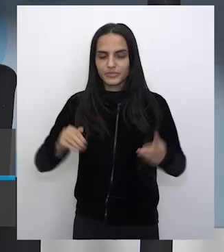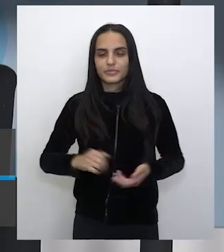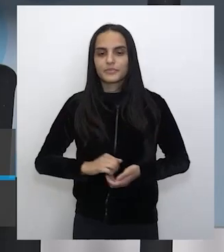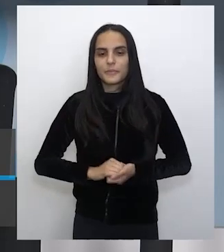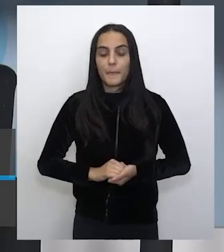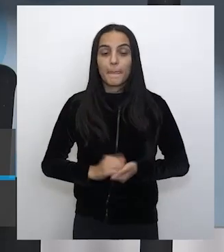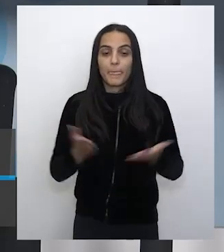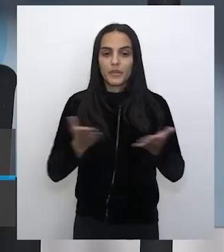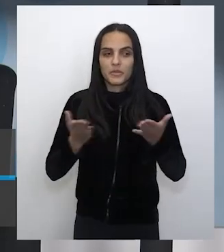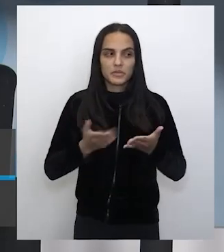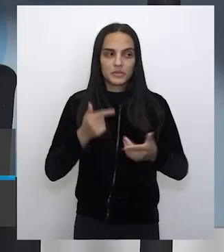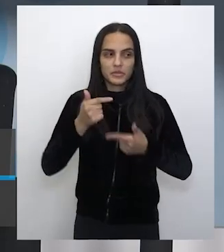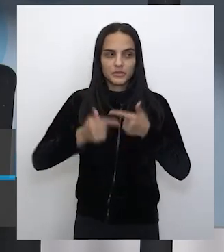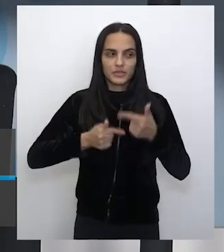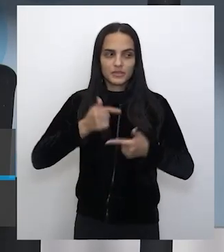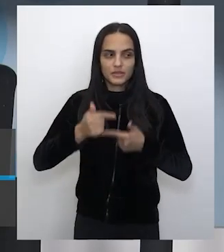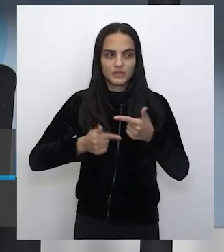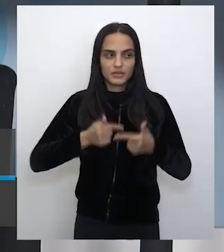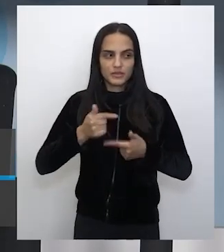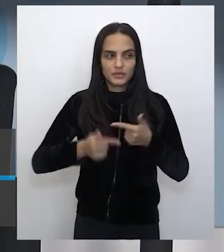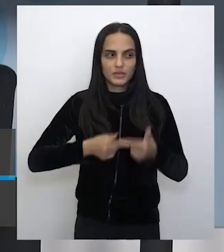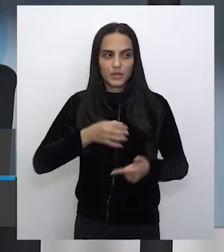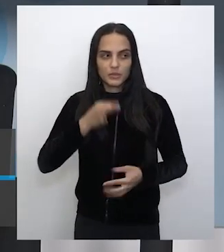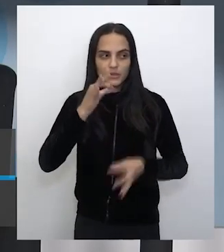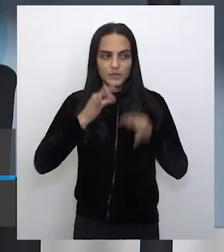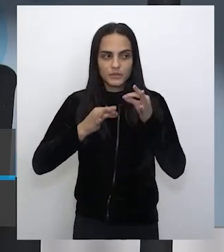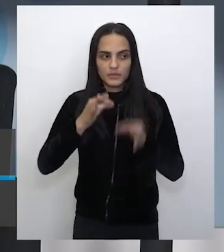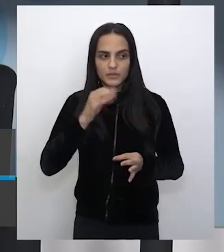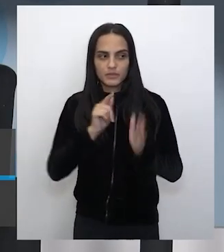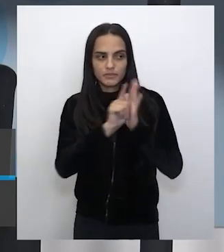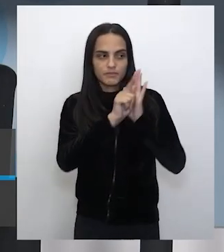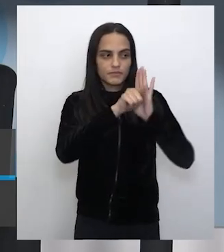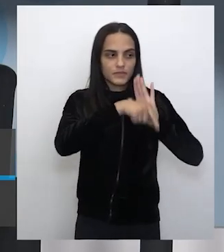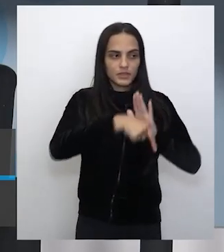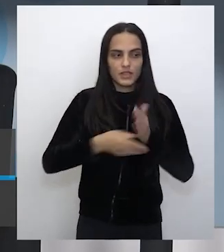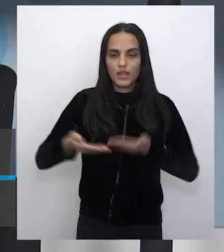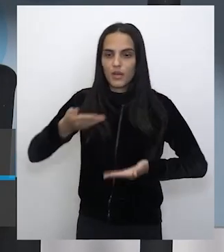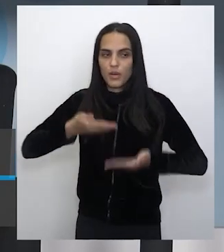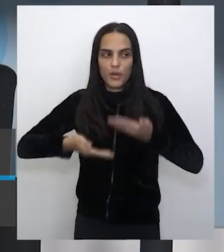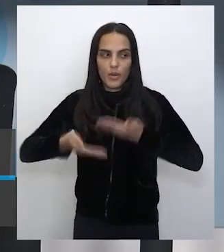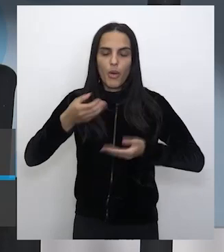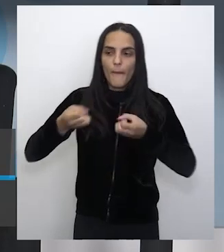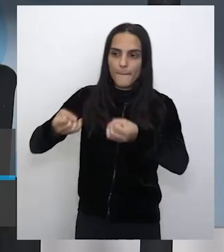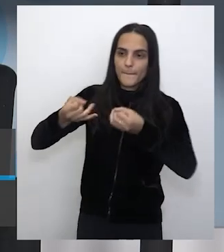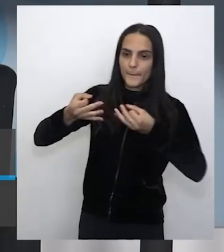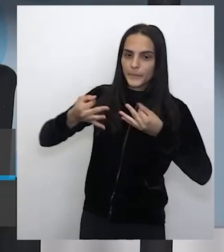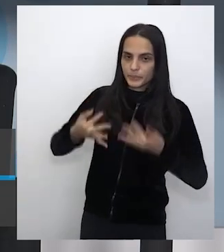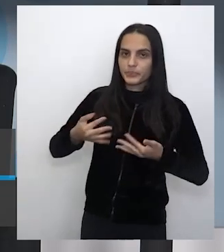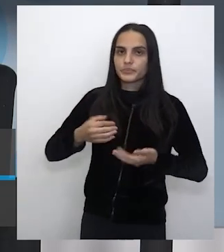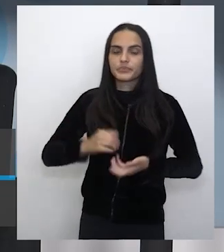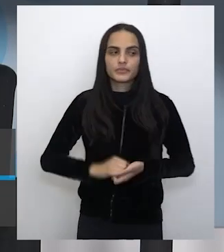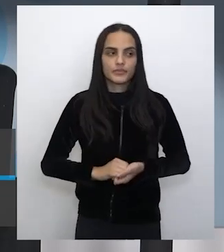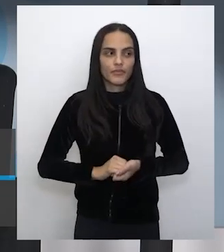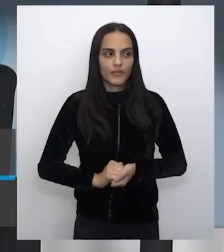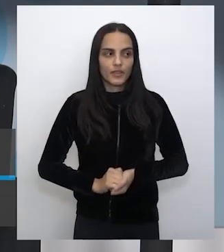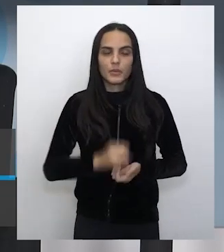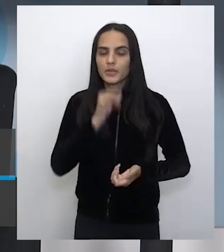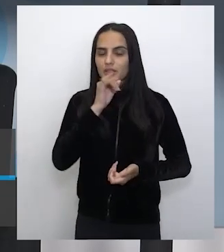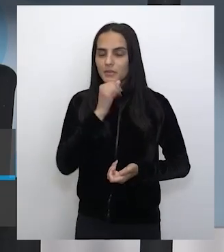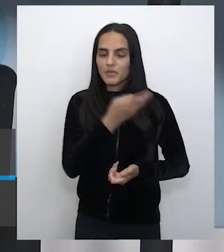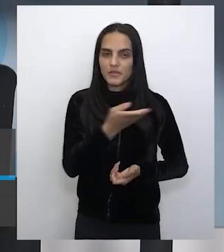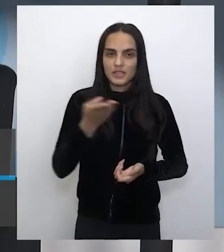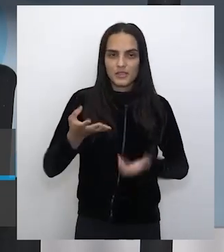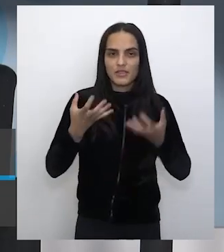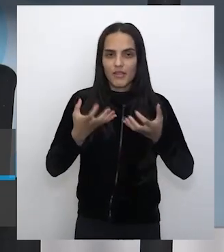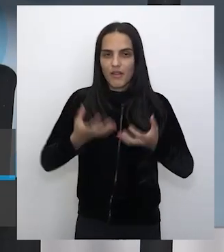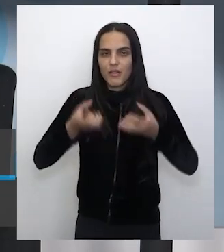expositivo argumentativo. Qual é o gênero expositivo? É aquele que te explica alguma coisa. Então, você quer explicar sobre o